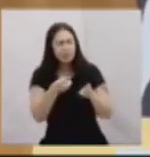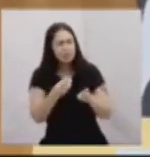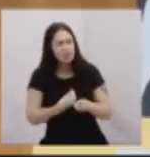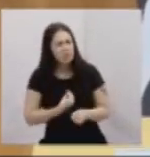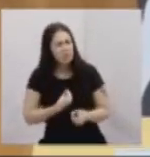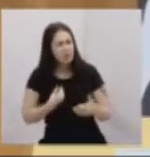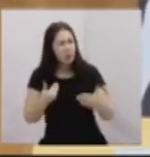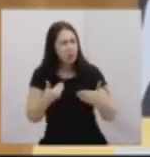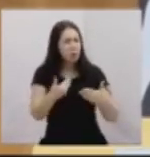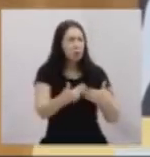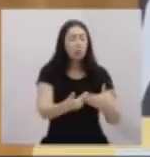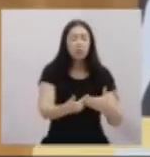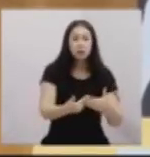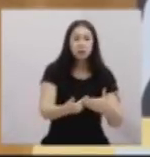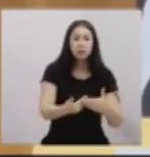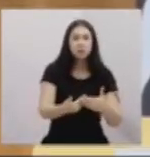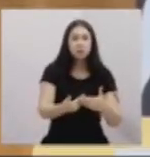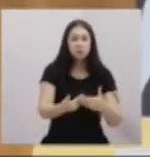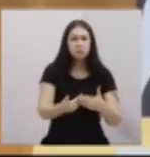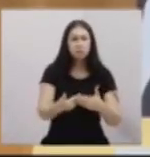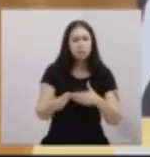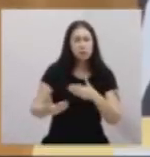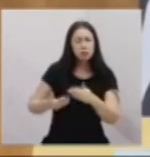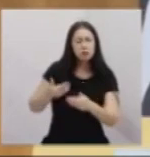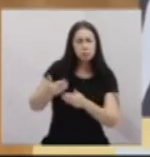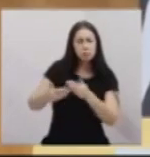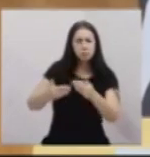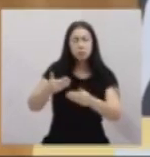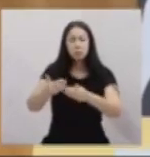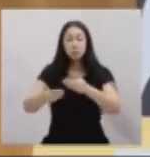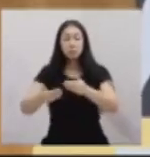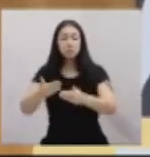trajetória de vocês, na vida que vocês desempenham,